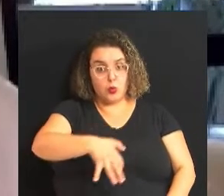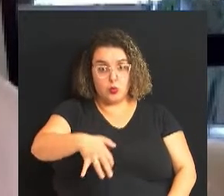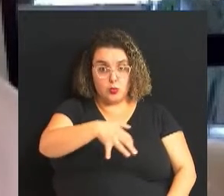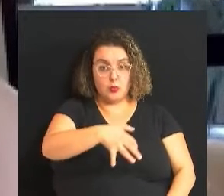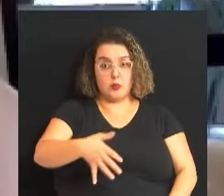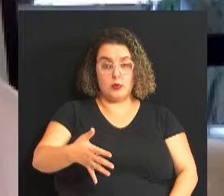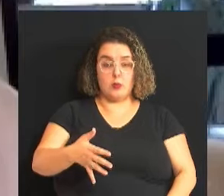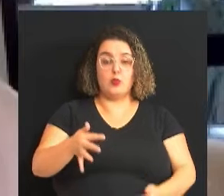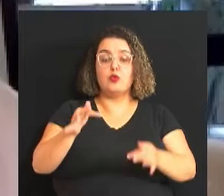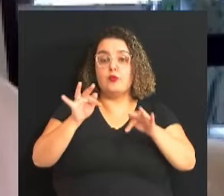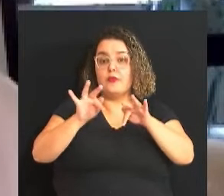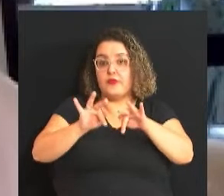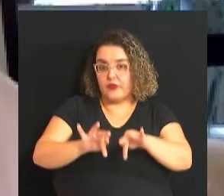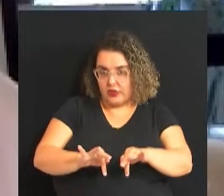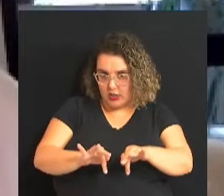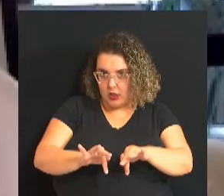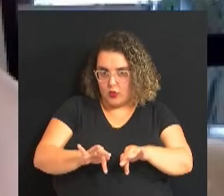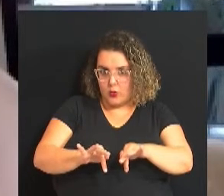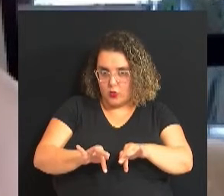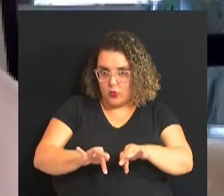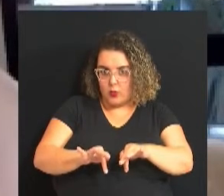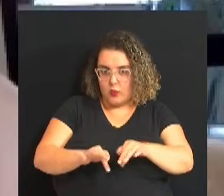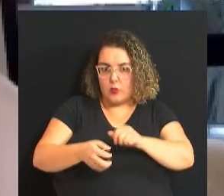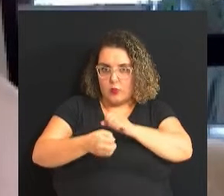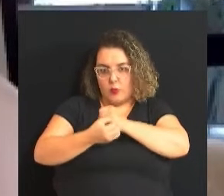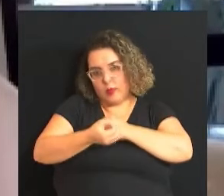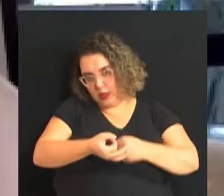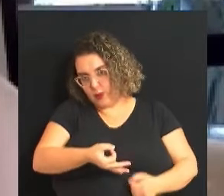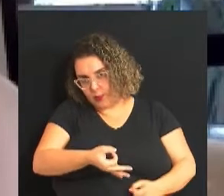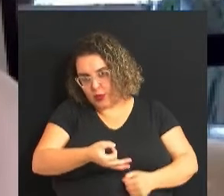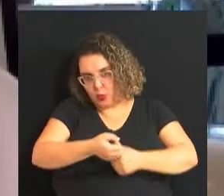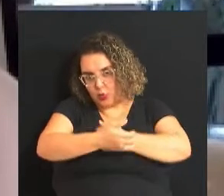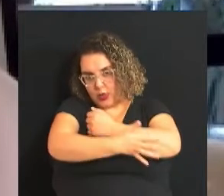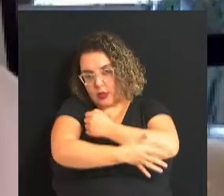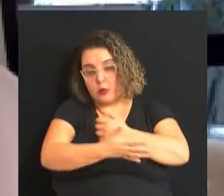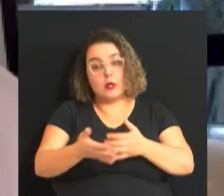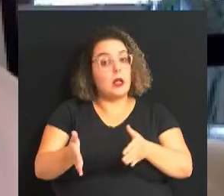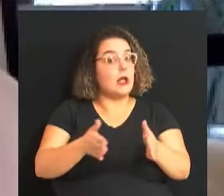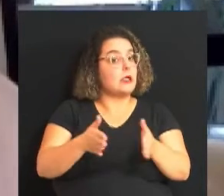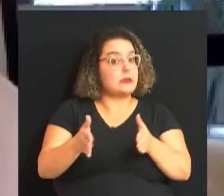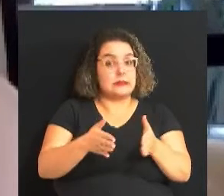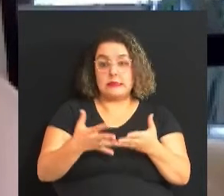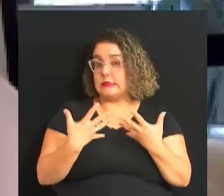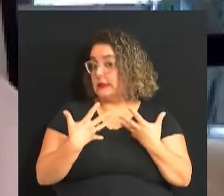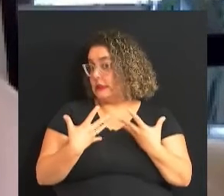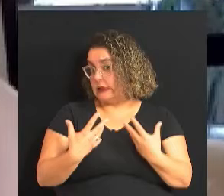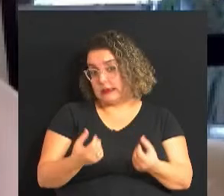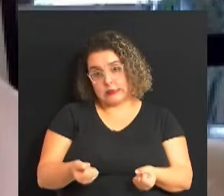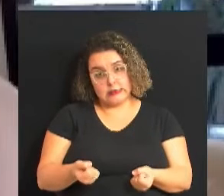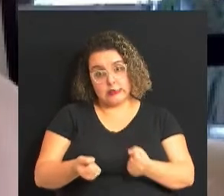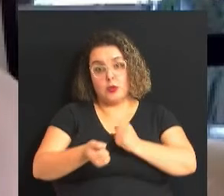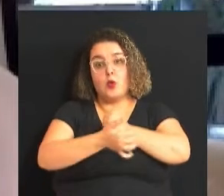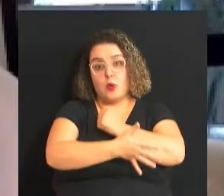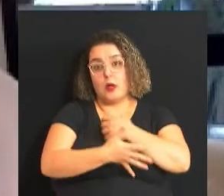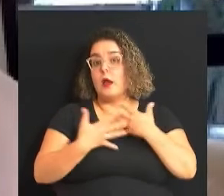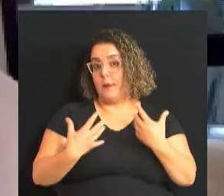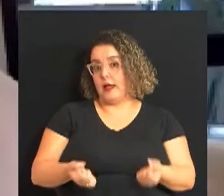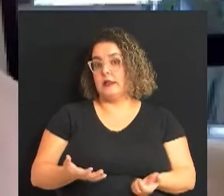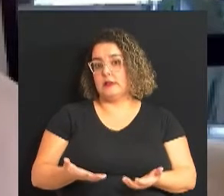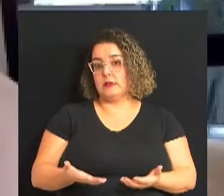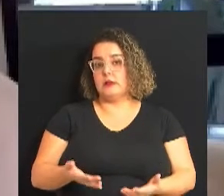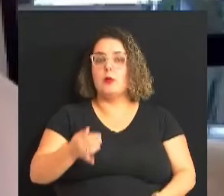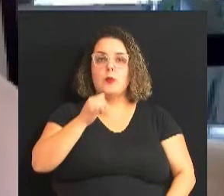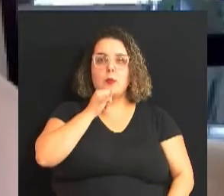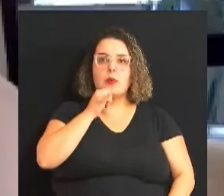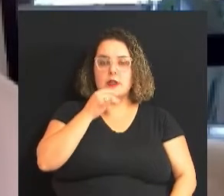no final do intestino, por onde naquele momento não é aceitável que as fezes passem. Então, eu vou te dar um